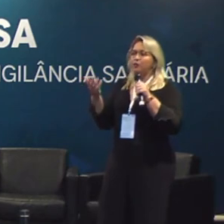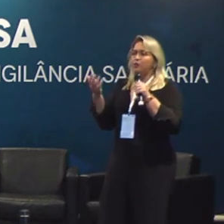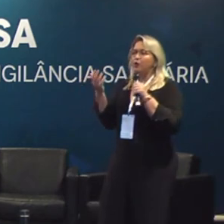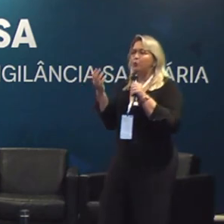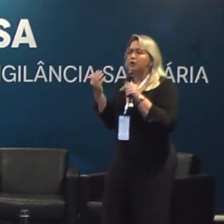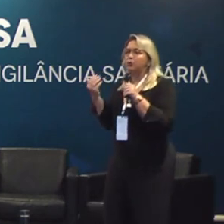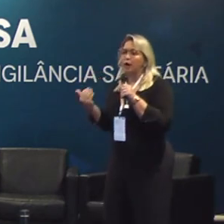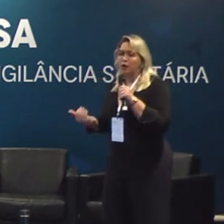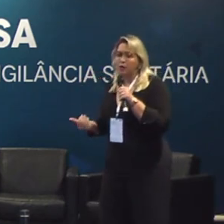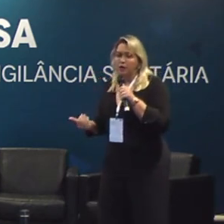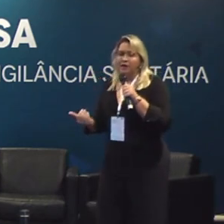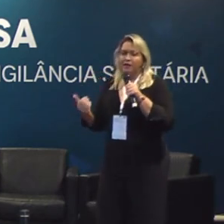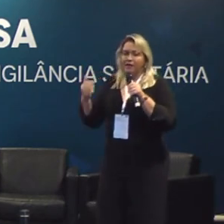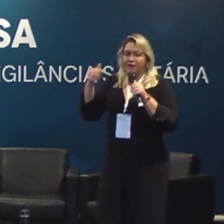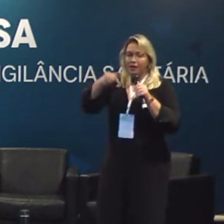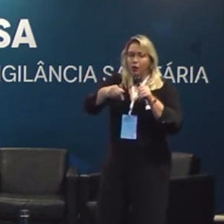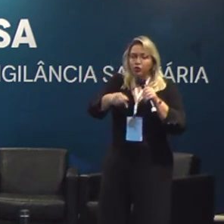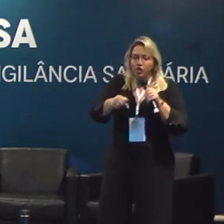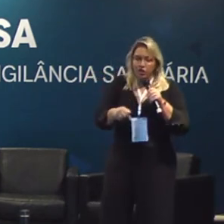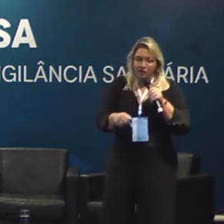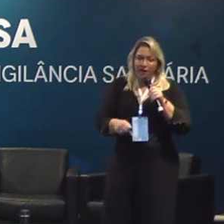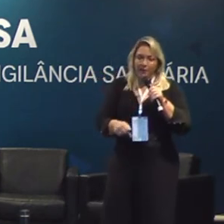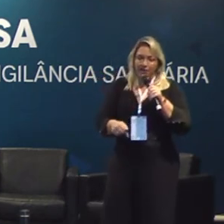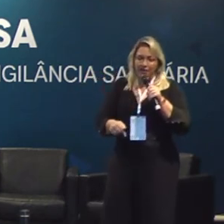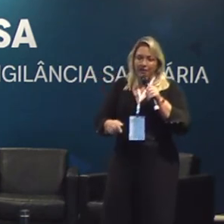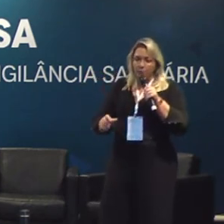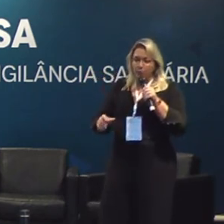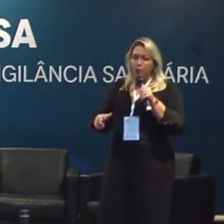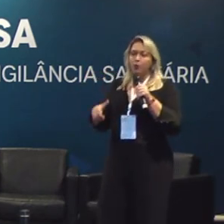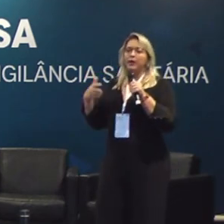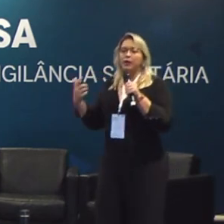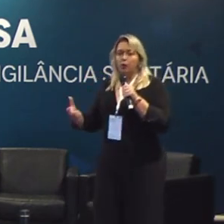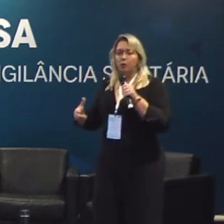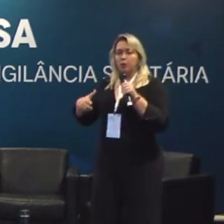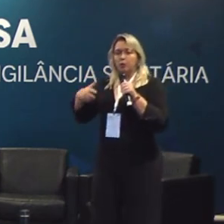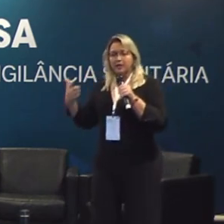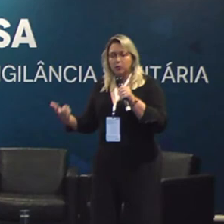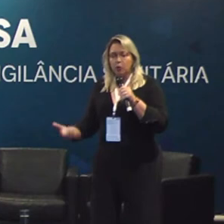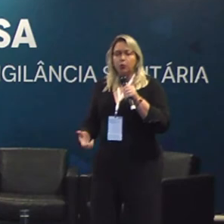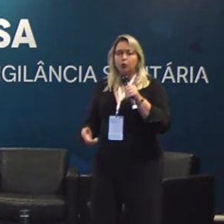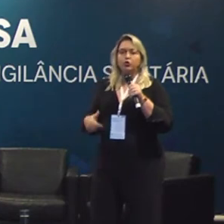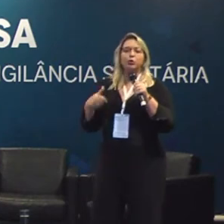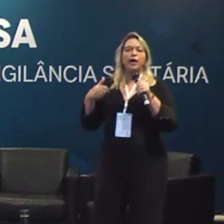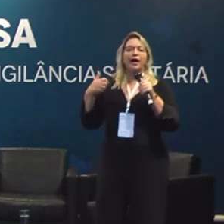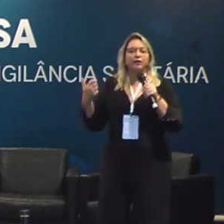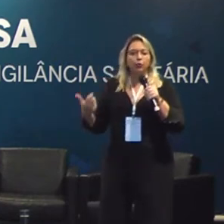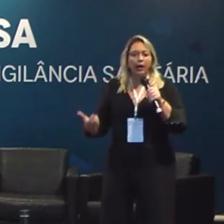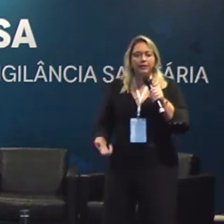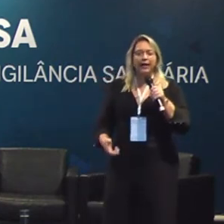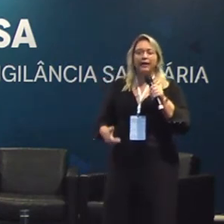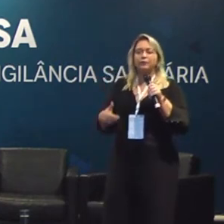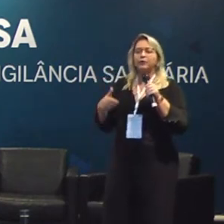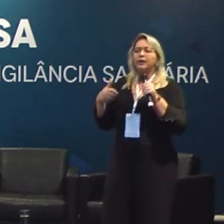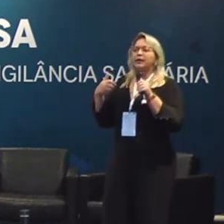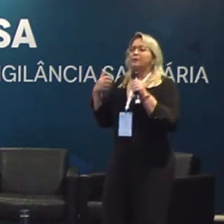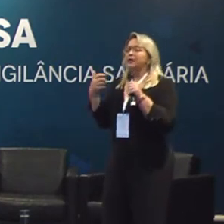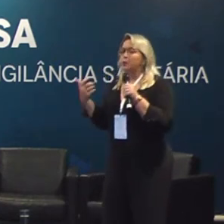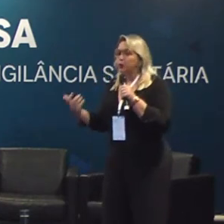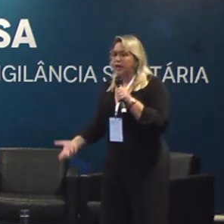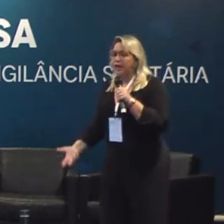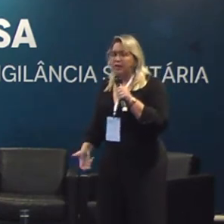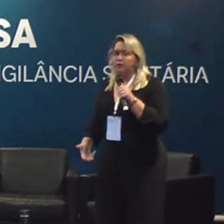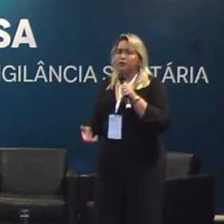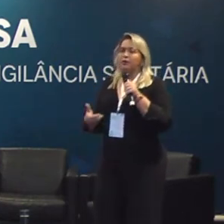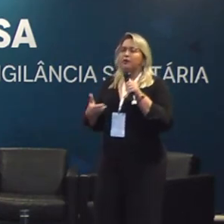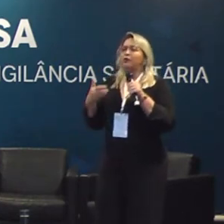que o manual, que hoje a gente vai apresentar um pouco melhor, um pouco mais robusto, atualizado, mais